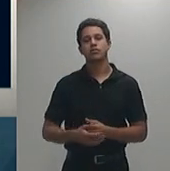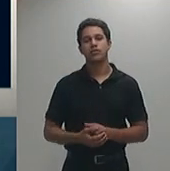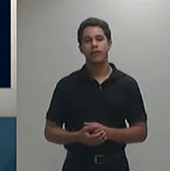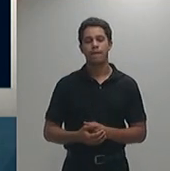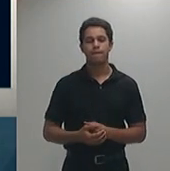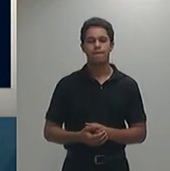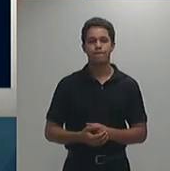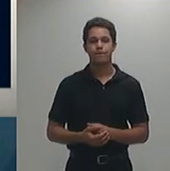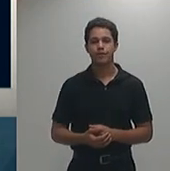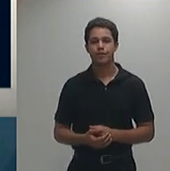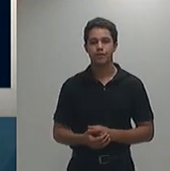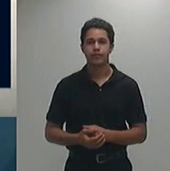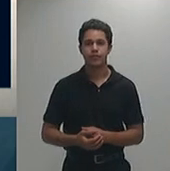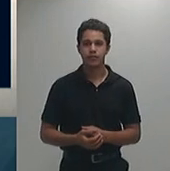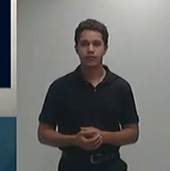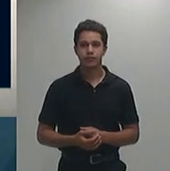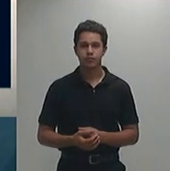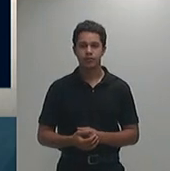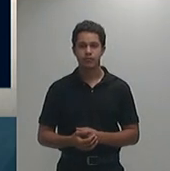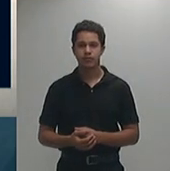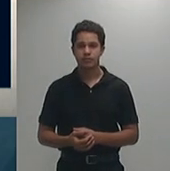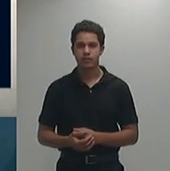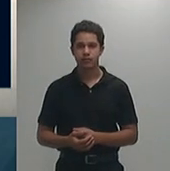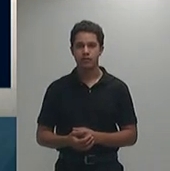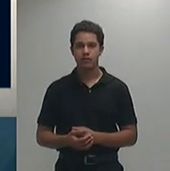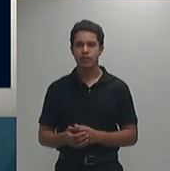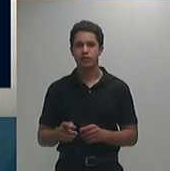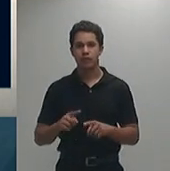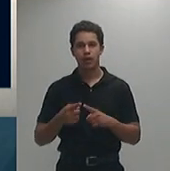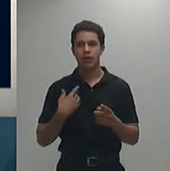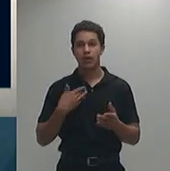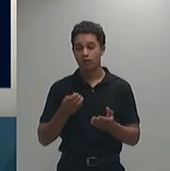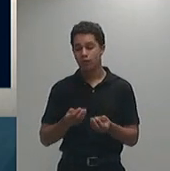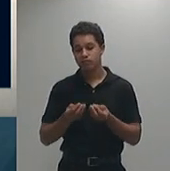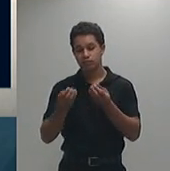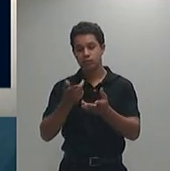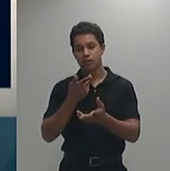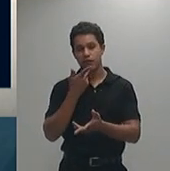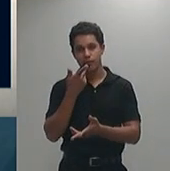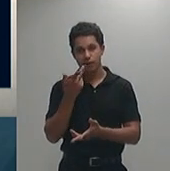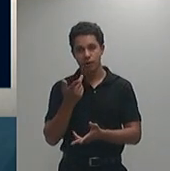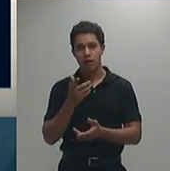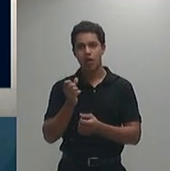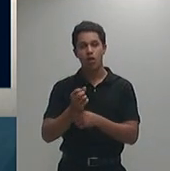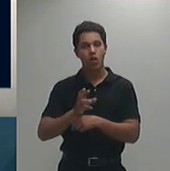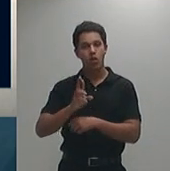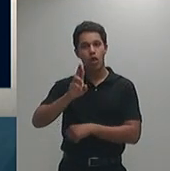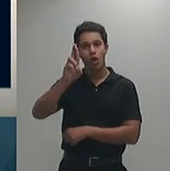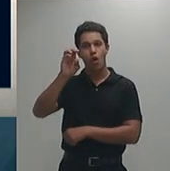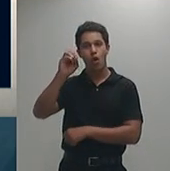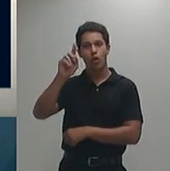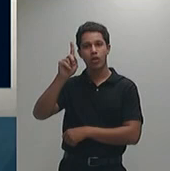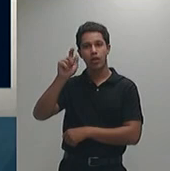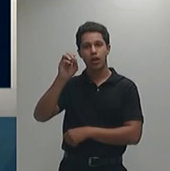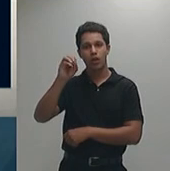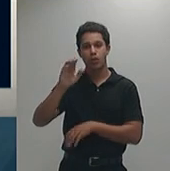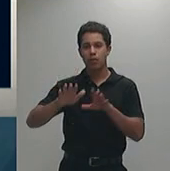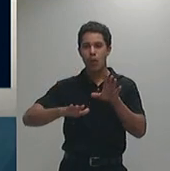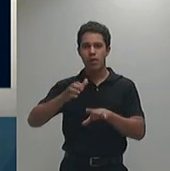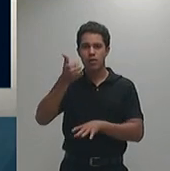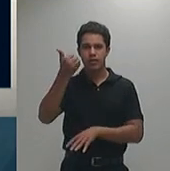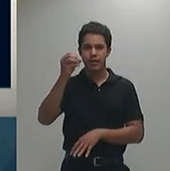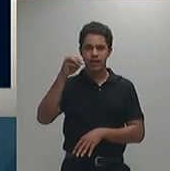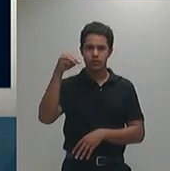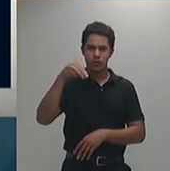tudo bem então eu vou passar a palavra ao Dr Rodrigo tanure por 10 minutos e depois